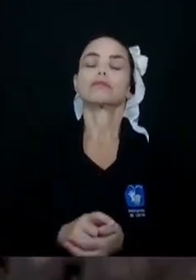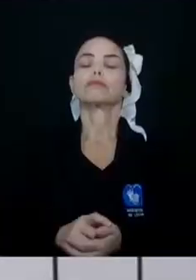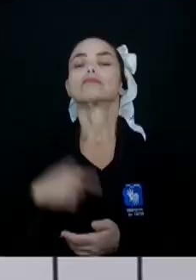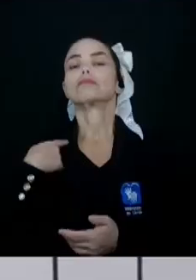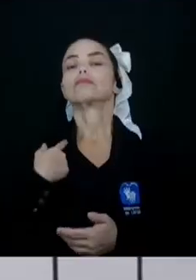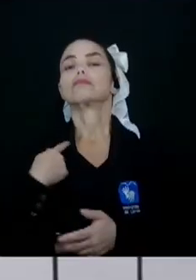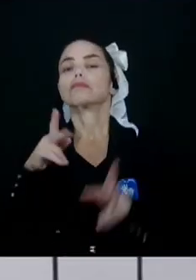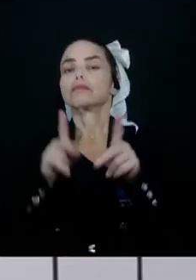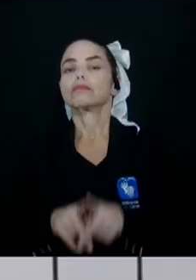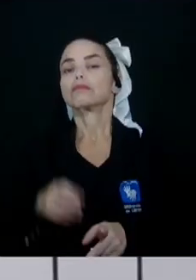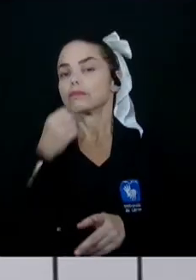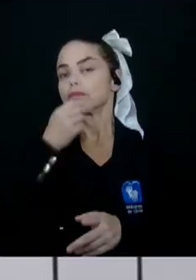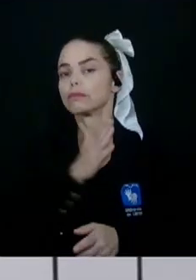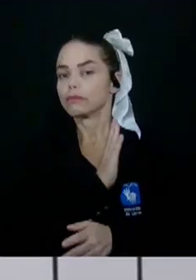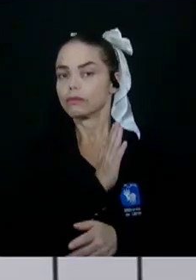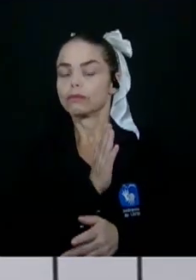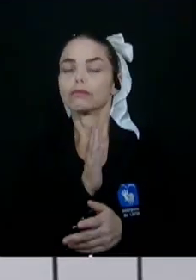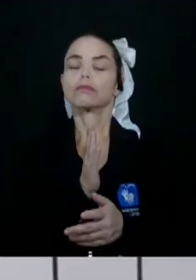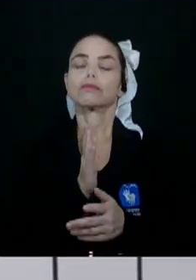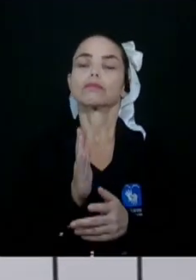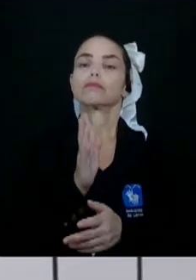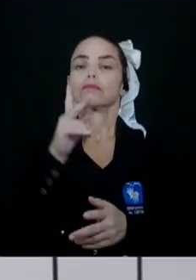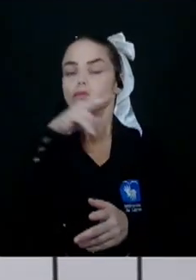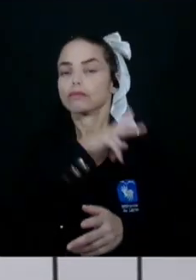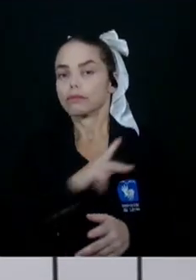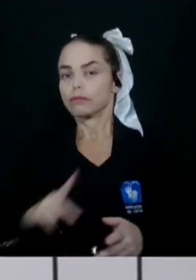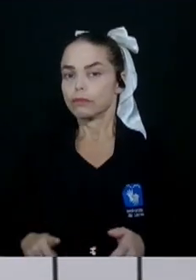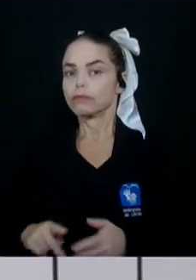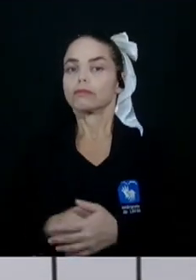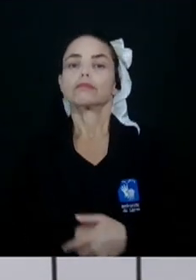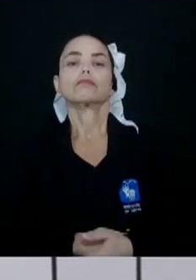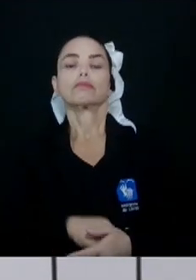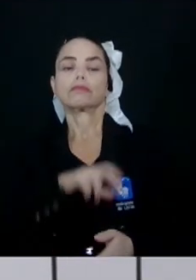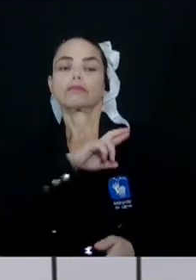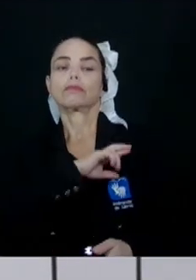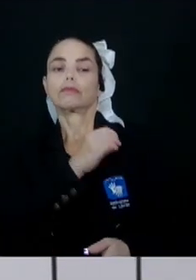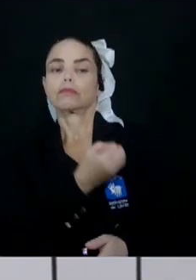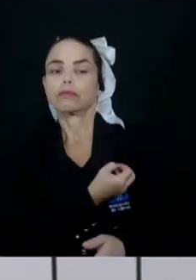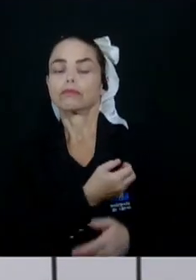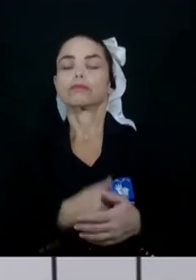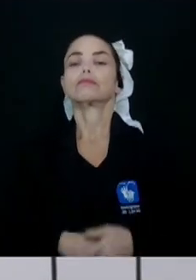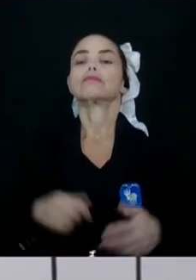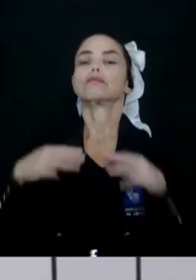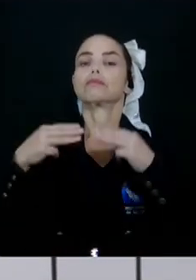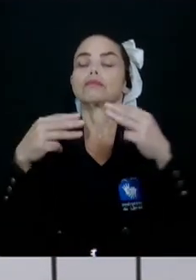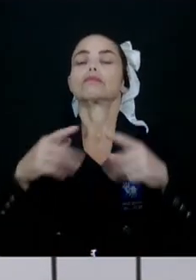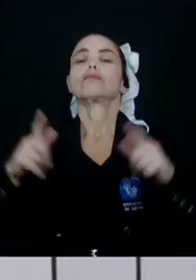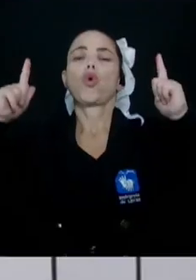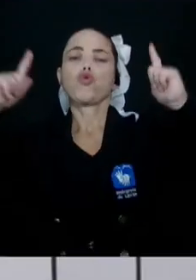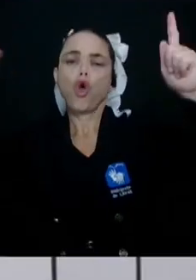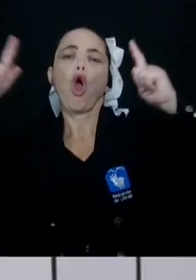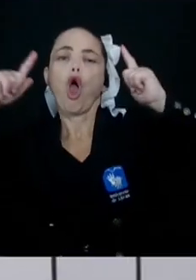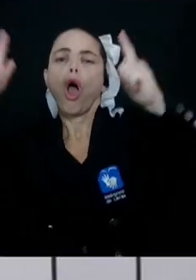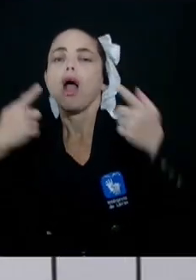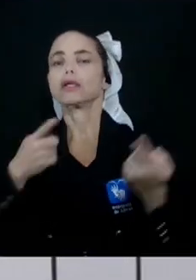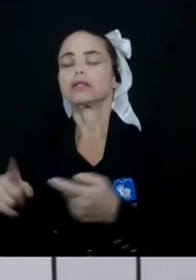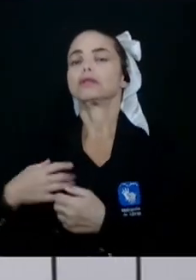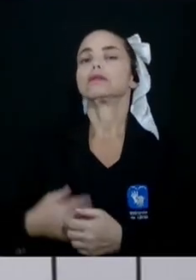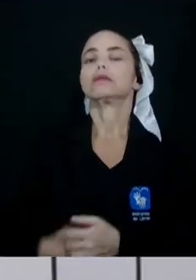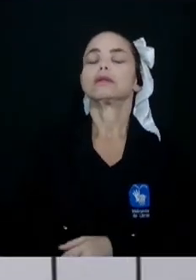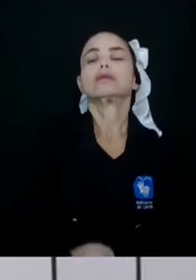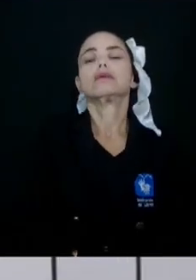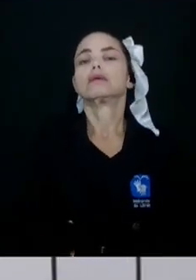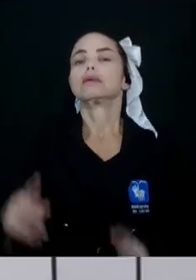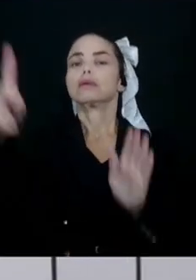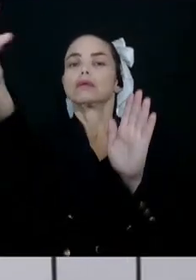isso. O presidente da Câmara, vereador Luiz Rossini, apresenta moção de protesto contra o projeto de lei que cria o